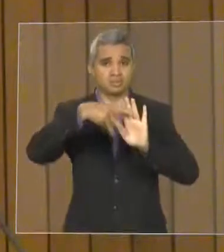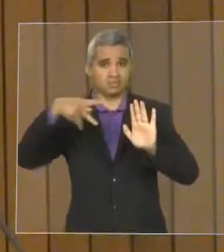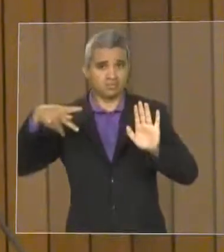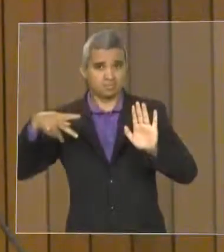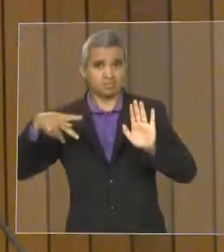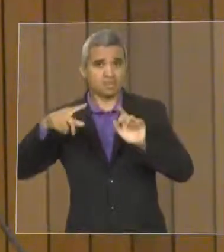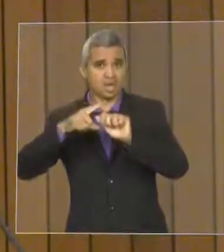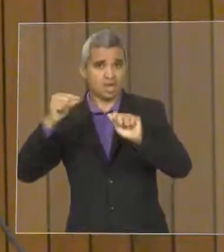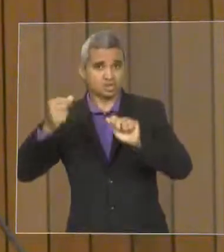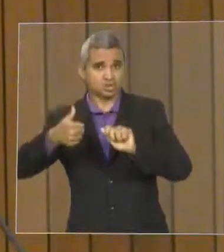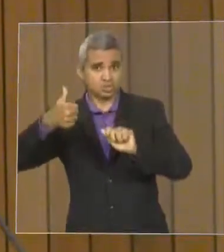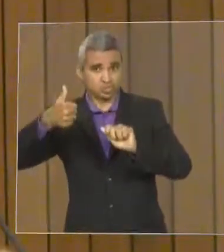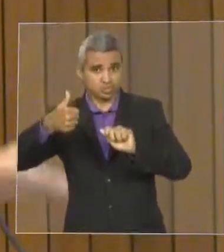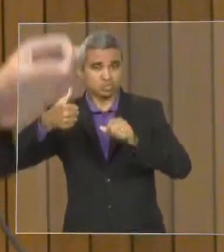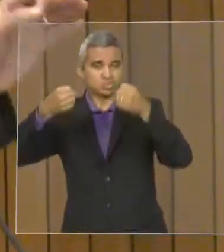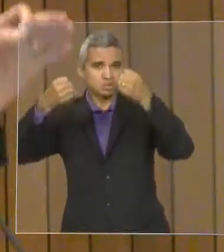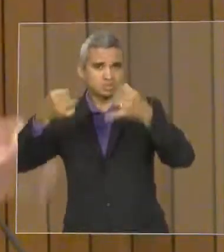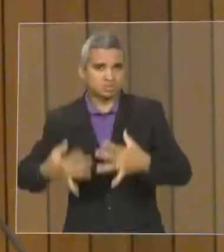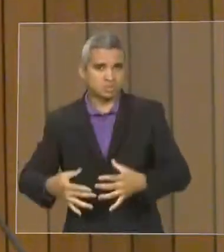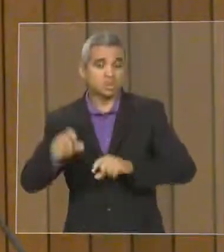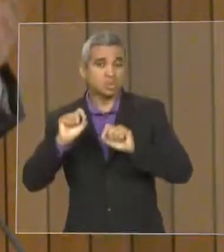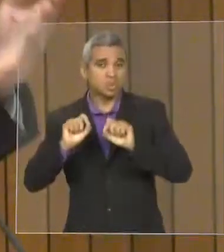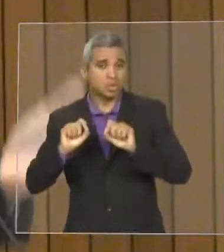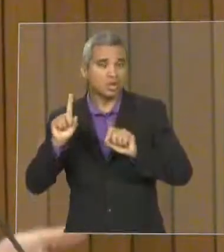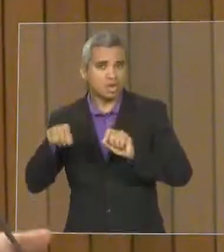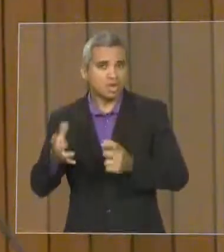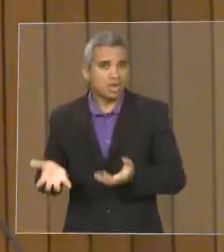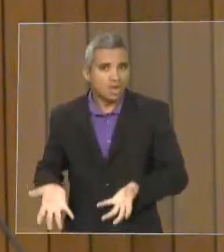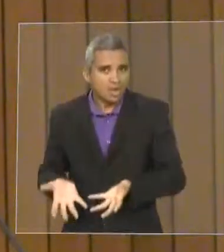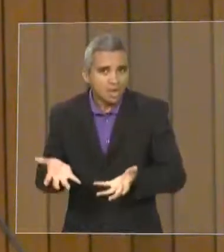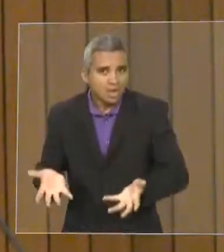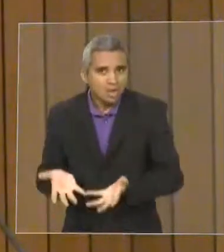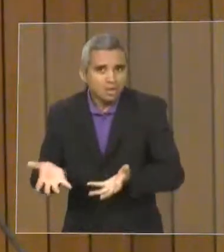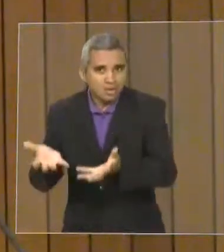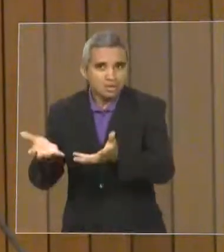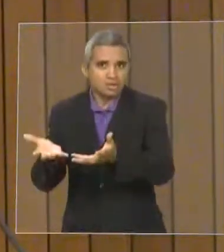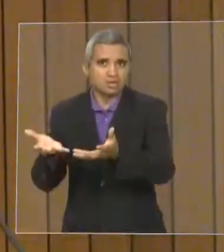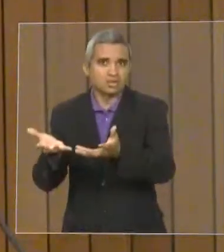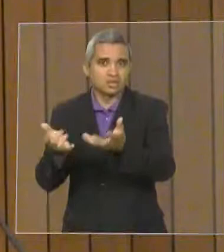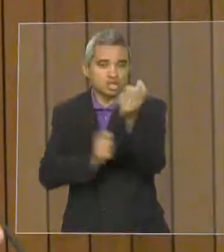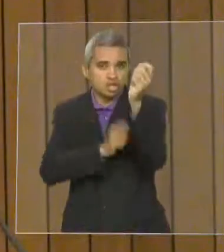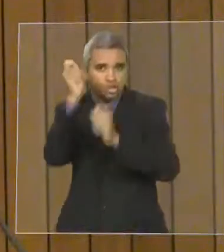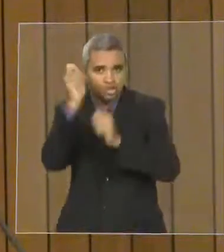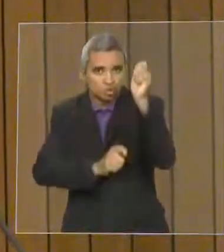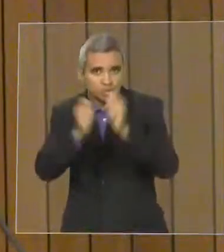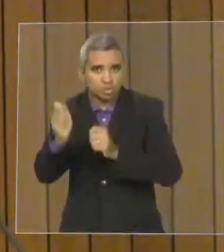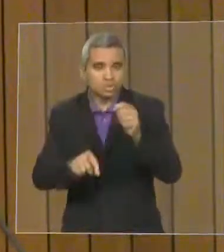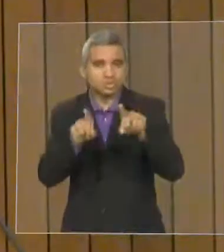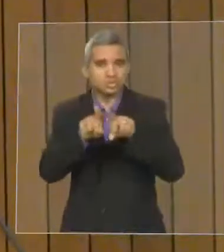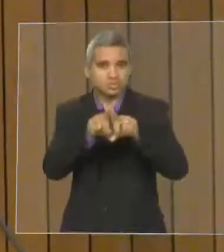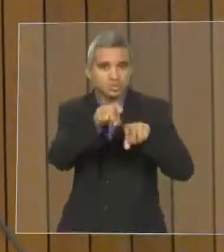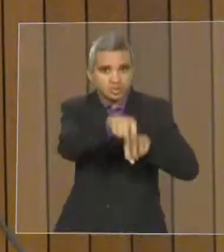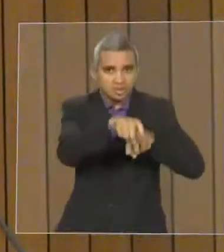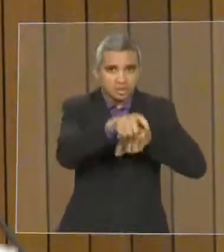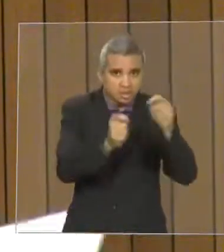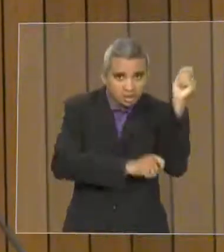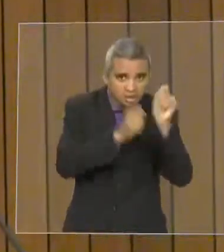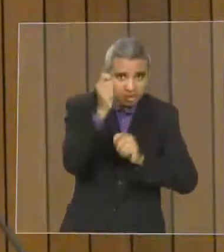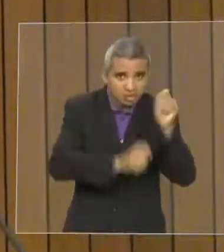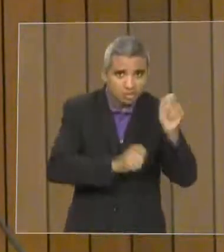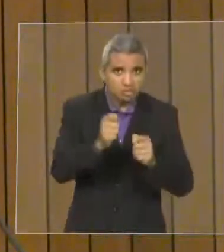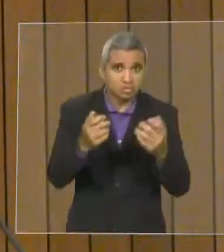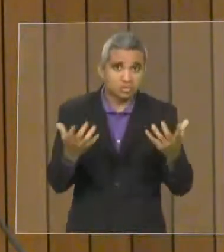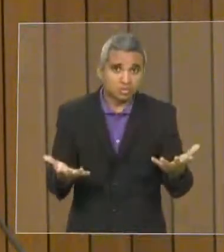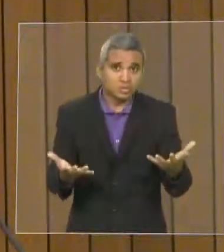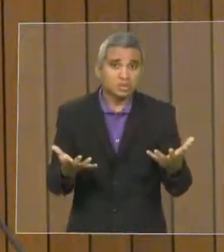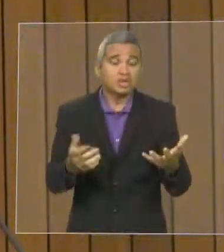muito clara de incentivos para a indústria e agroindústria do Maranhão. Então, o representante maior das